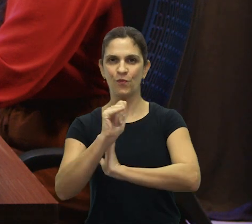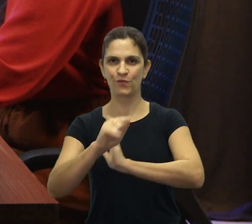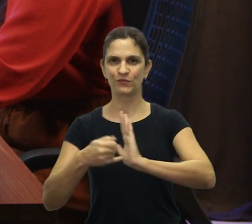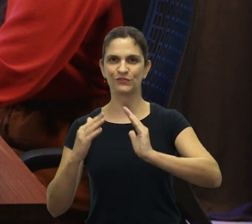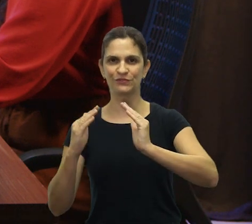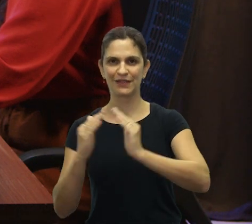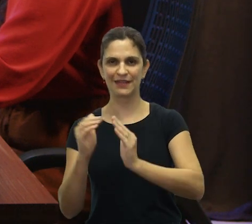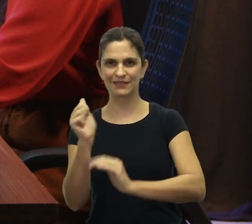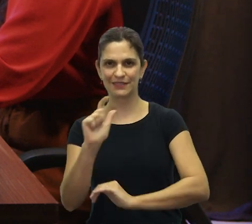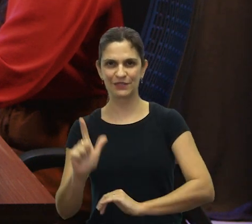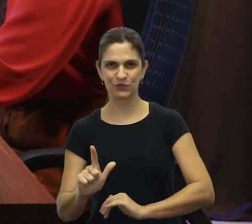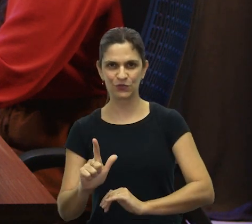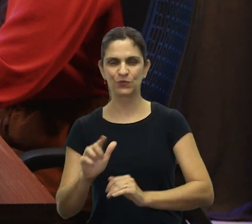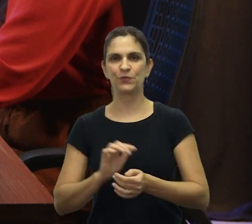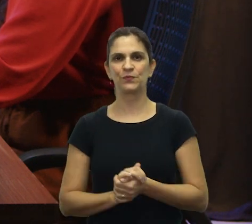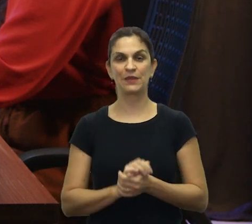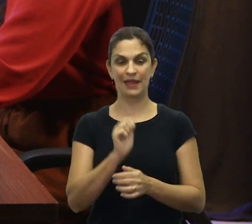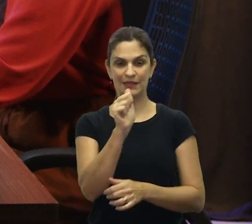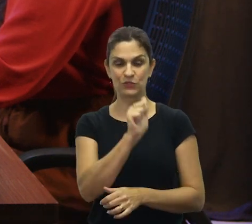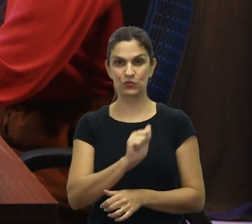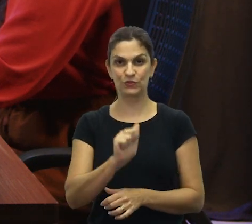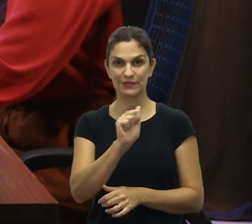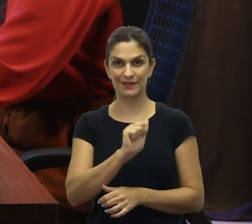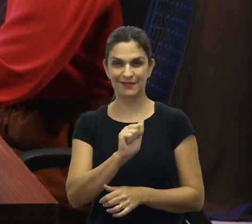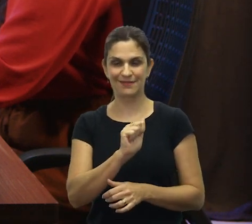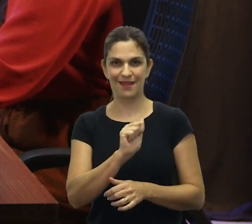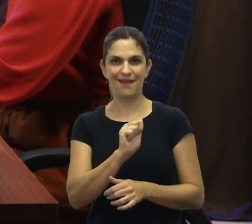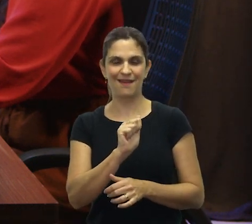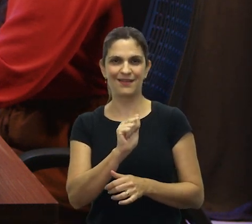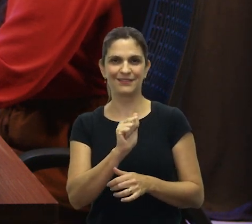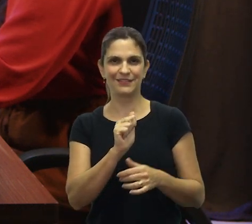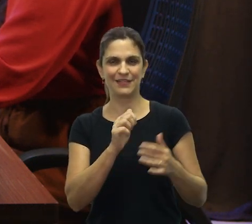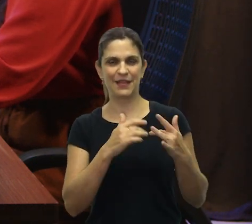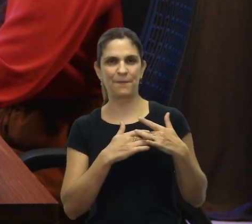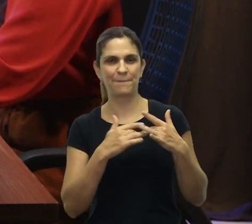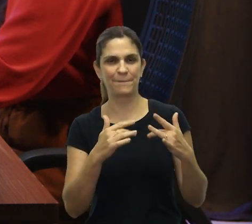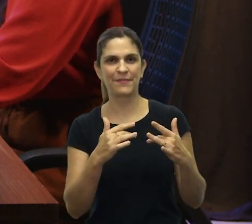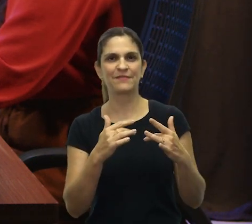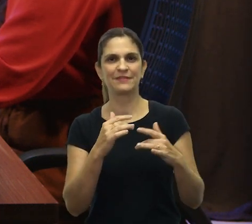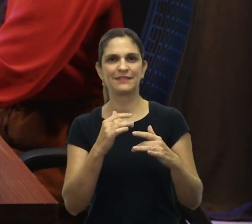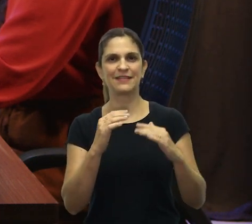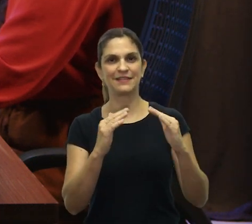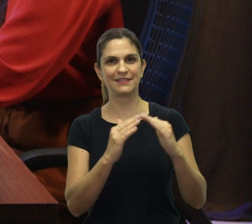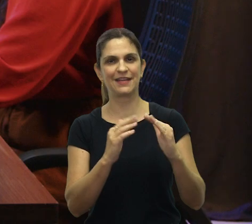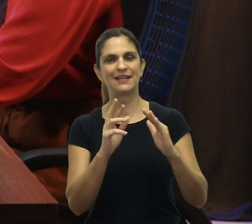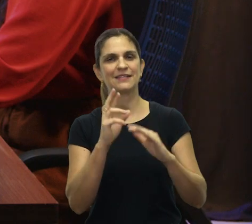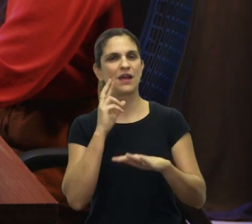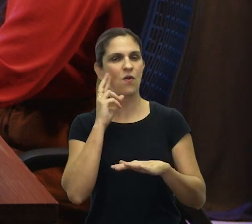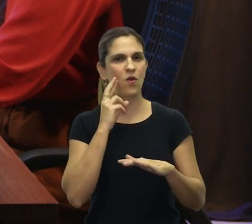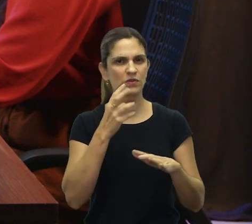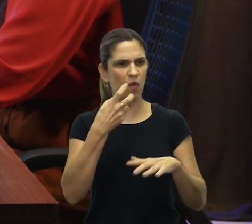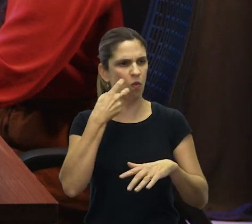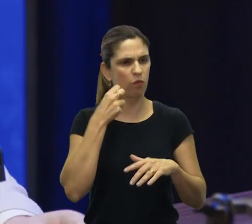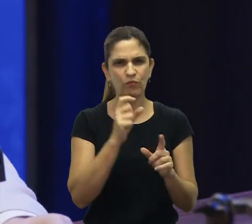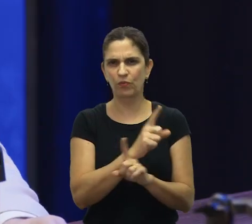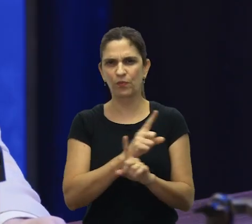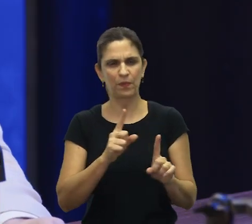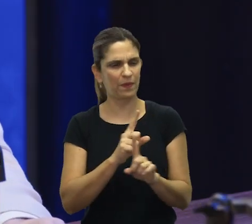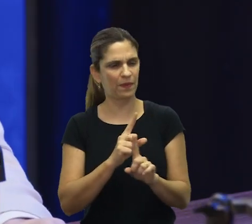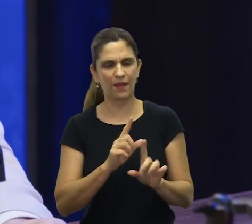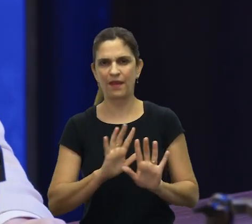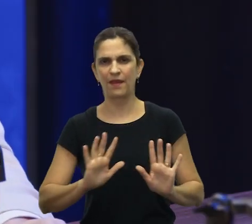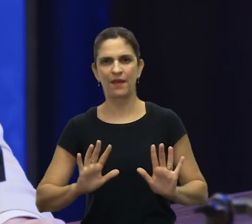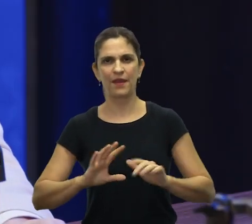a Associação Beneficente Casa Rosa já deixou de ser um projeto, é uma instituição sem fins lucrativos.